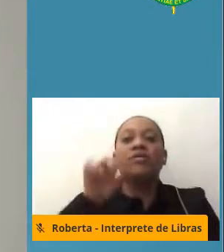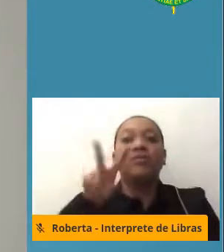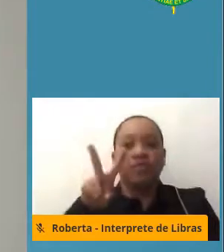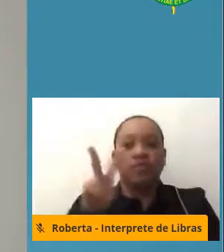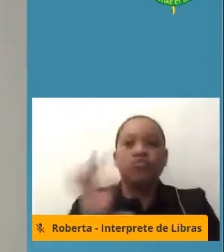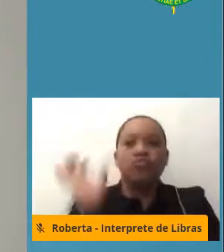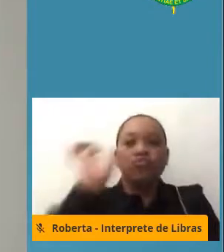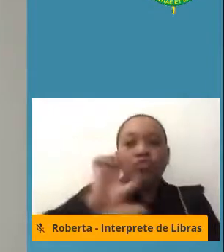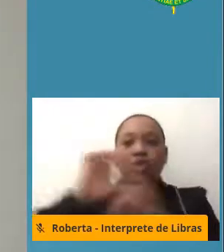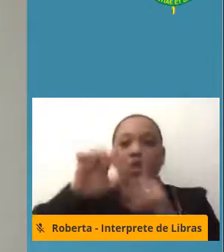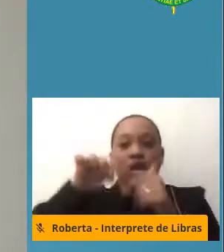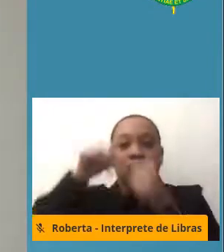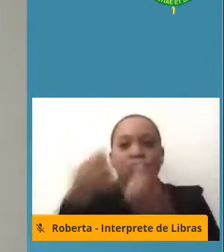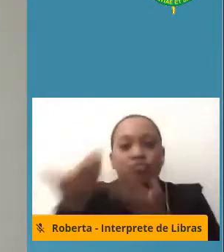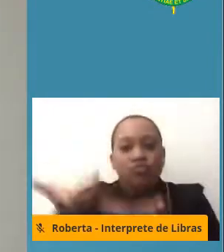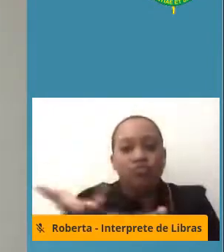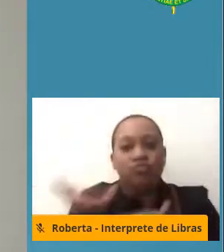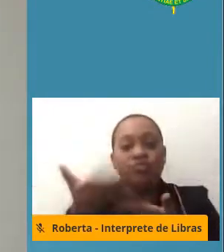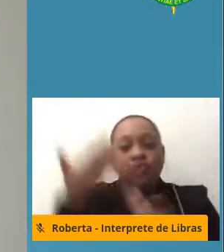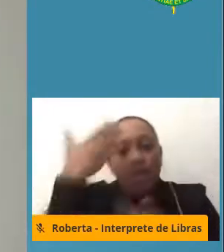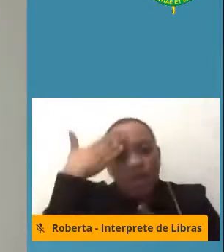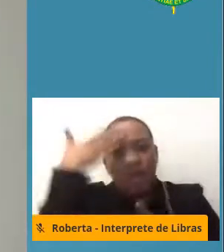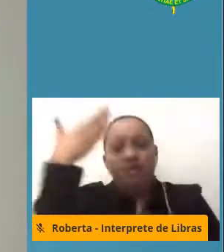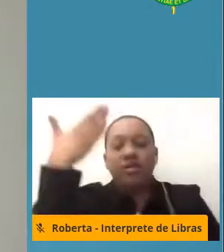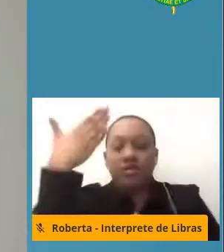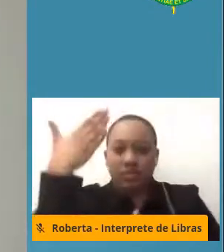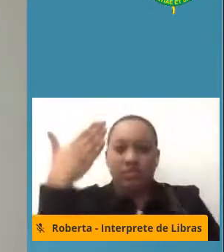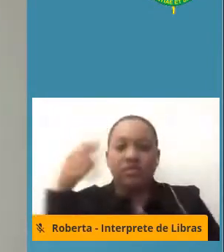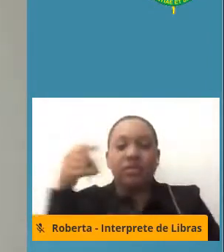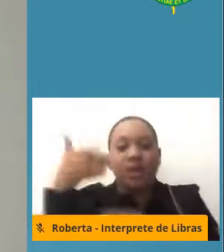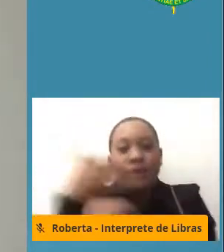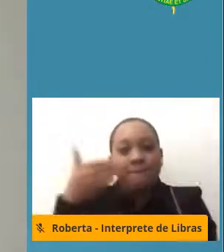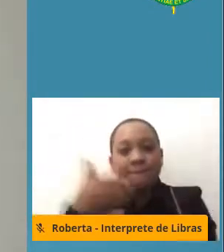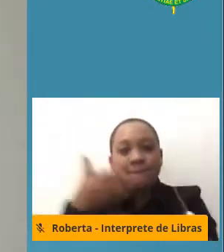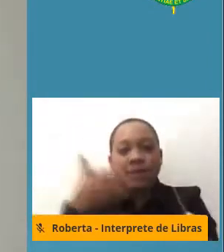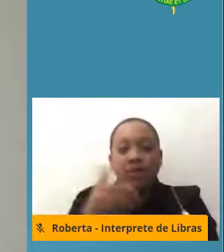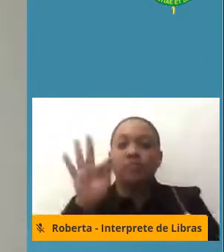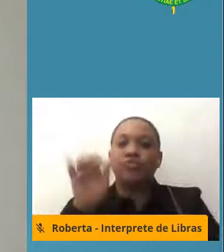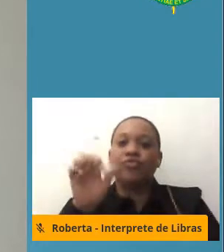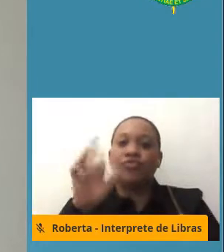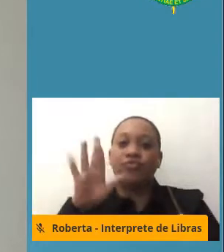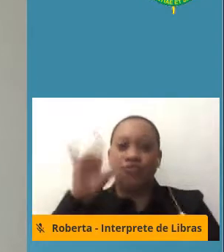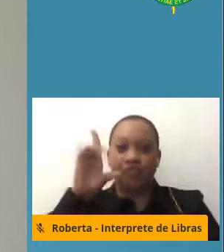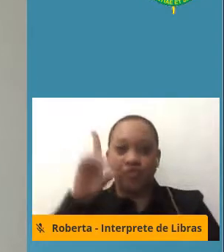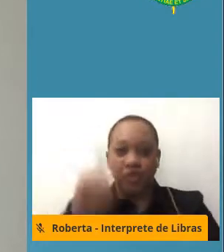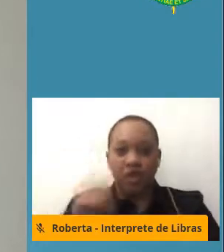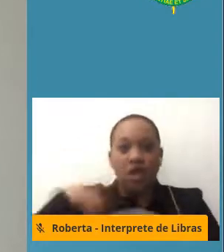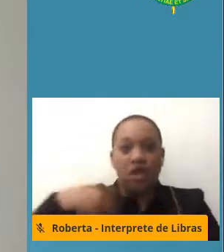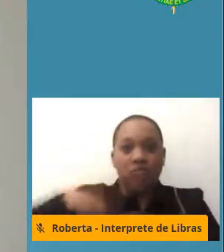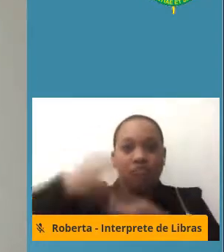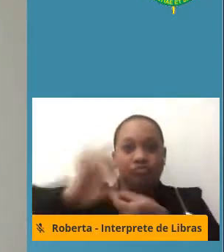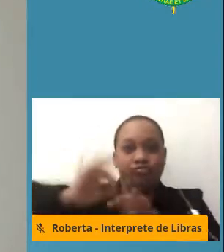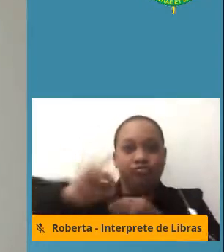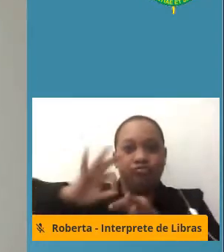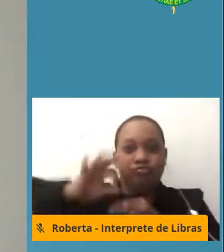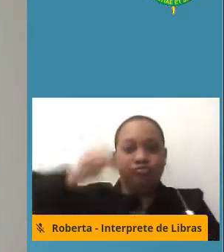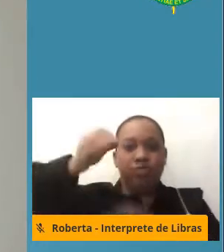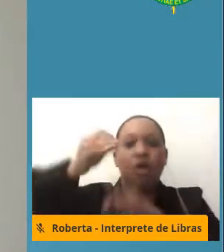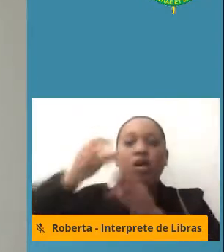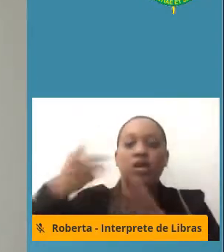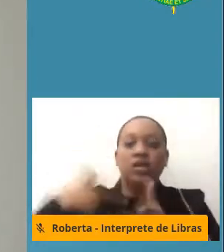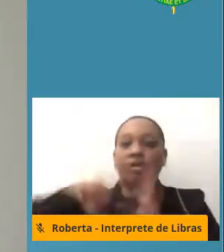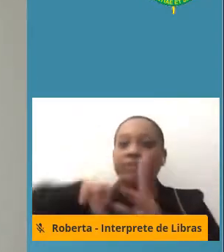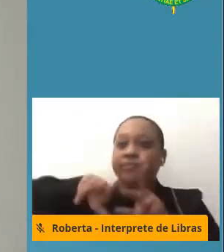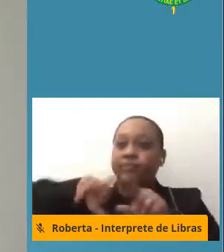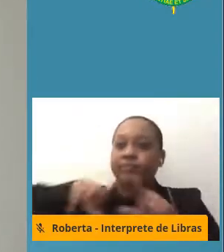eu quero convidar e agradecer desde já a presença do professor Fernando, que vocês estão vendo que é muita coisa que ele tem para fazer, e ele reservou esse espaço para